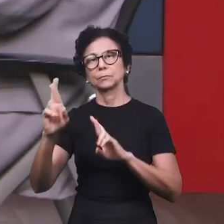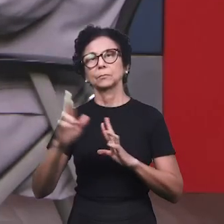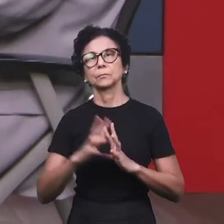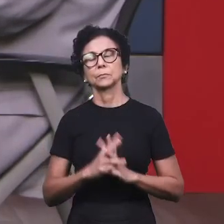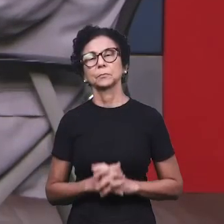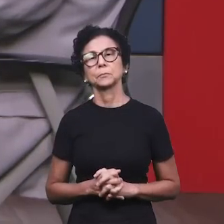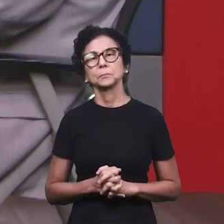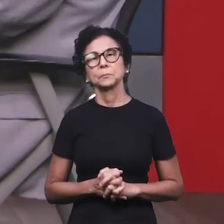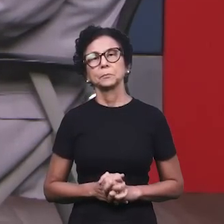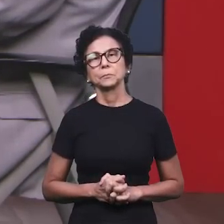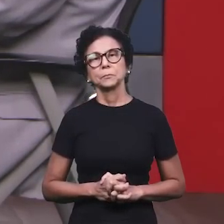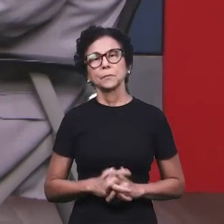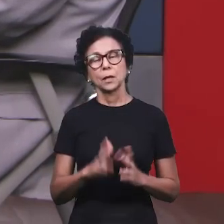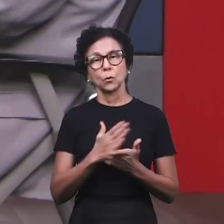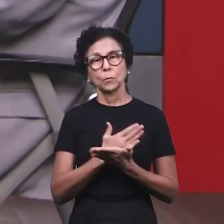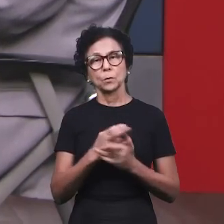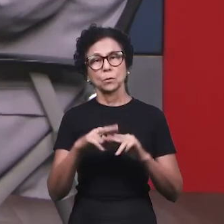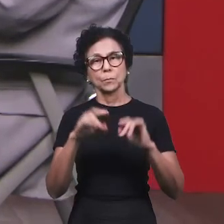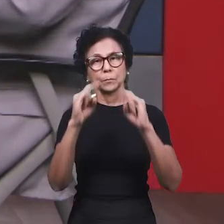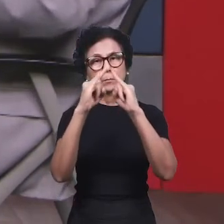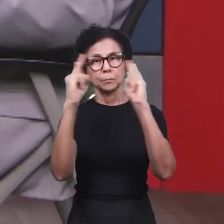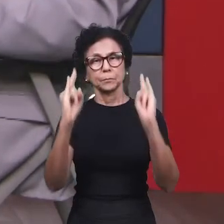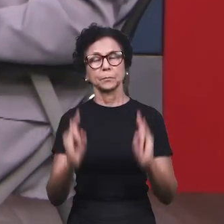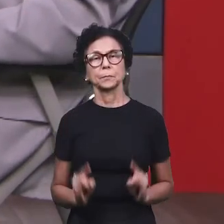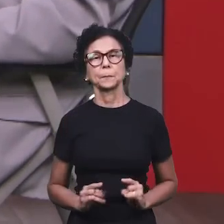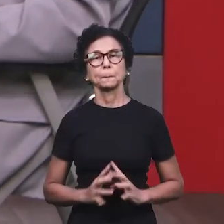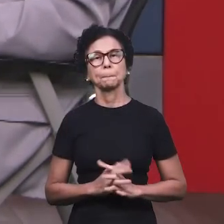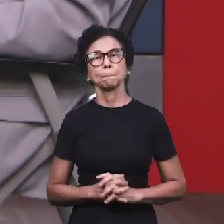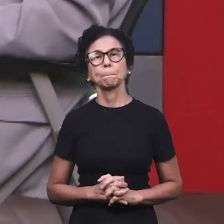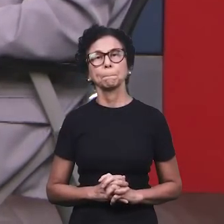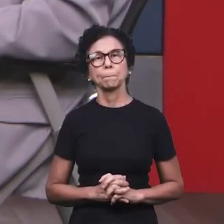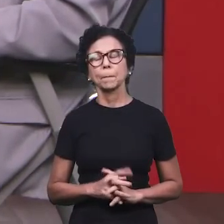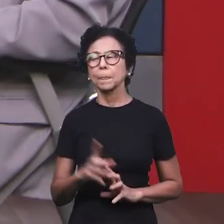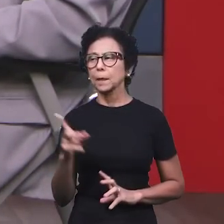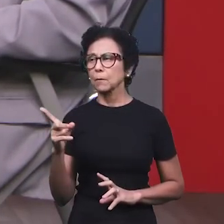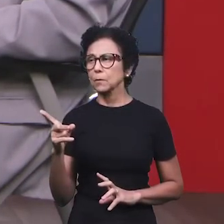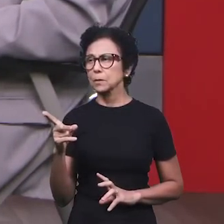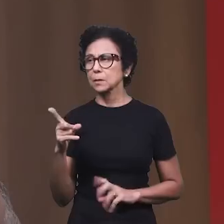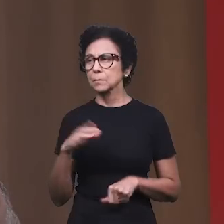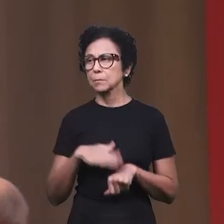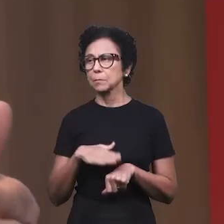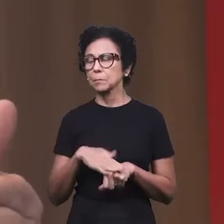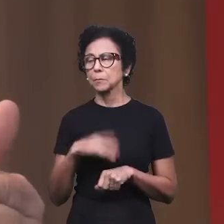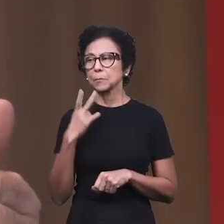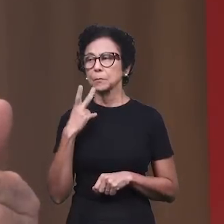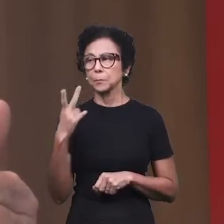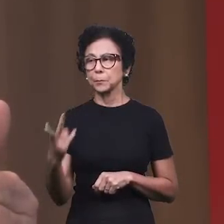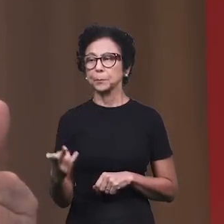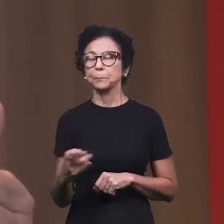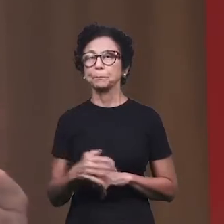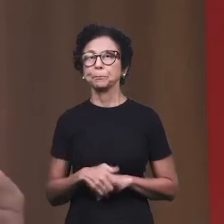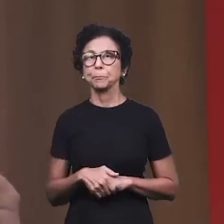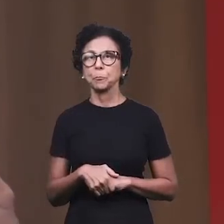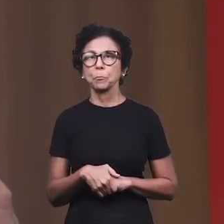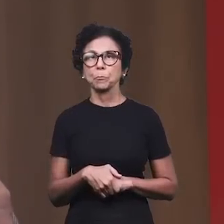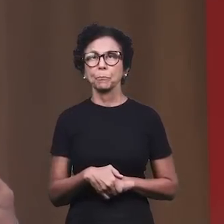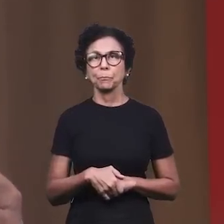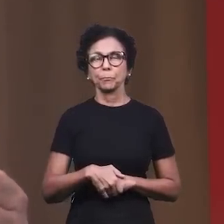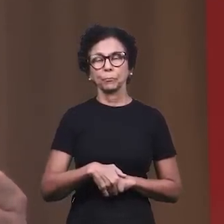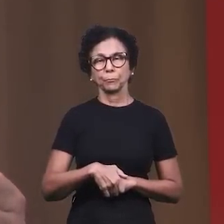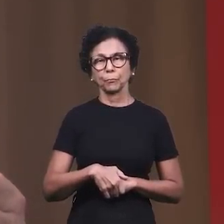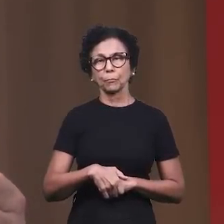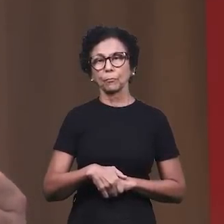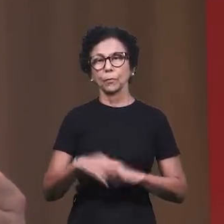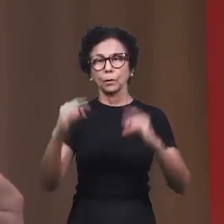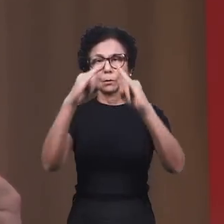Exatamente, pastor Marcelo, porque como você mesmo disse, esse caminho que aquele intermediário fazia,